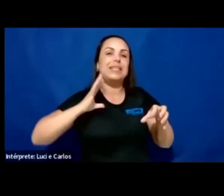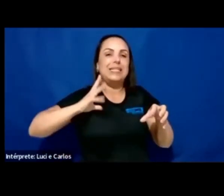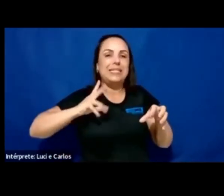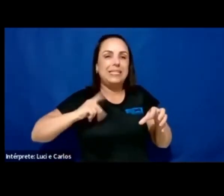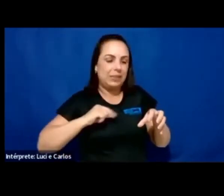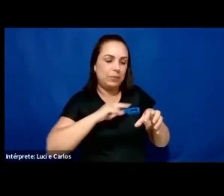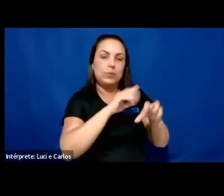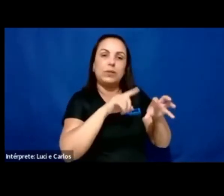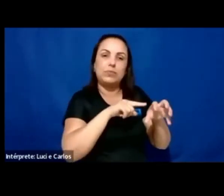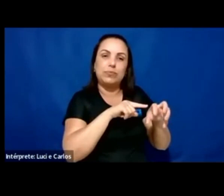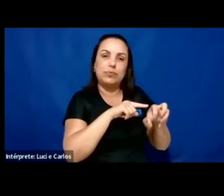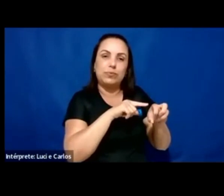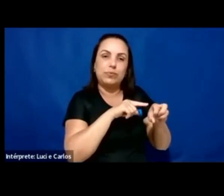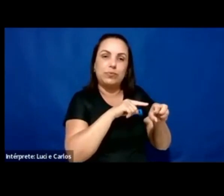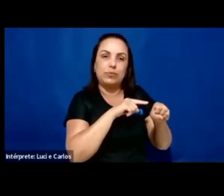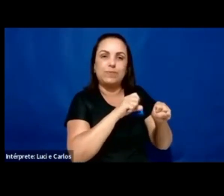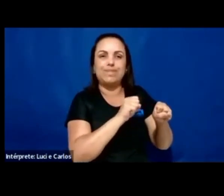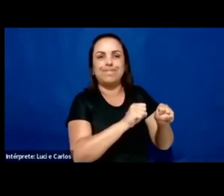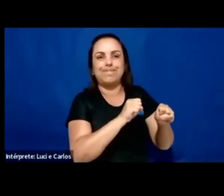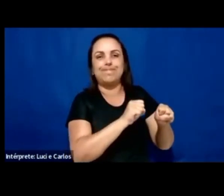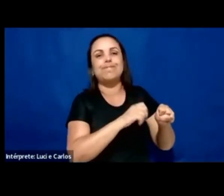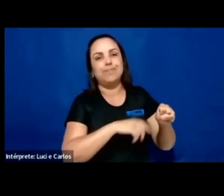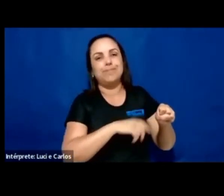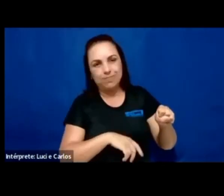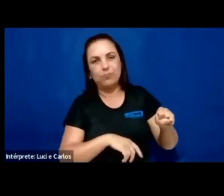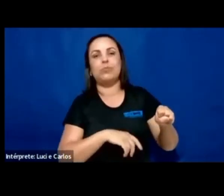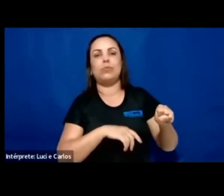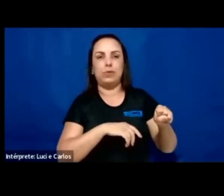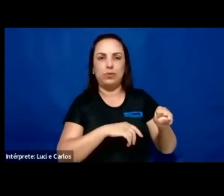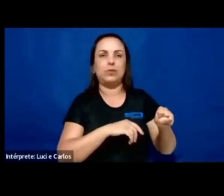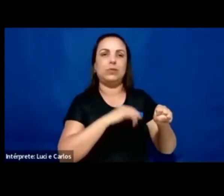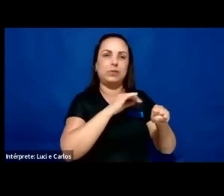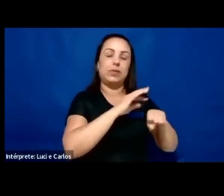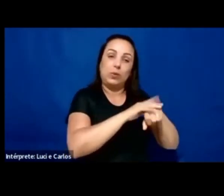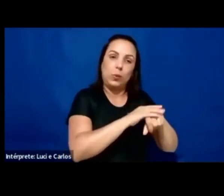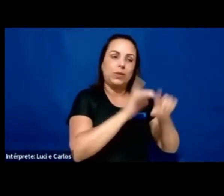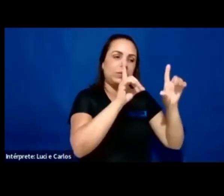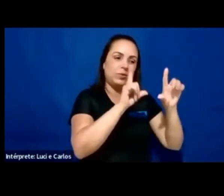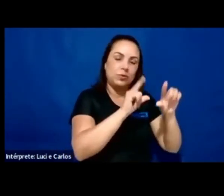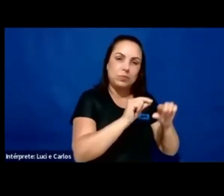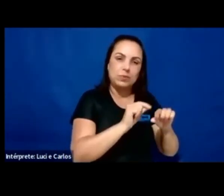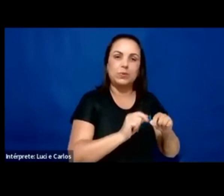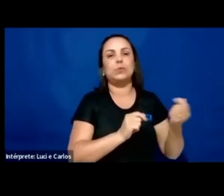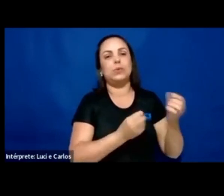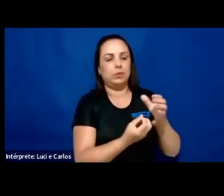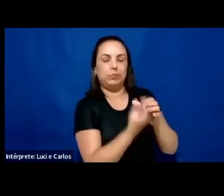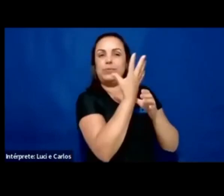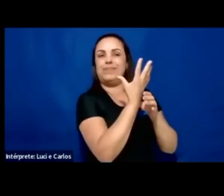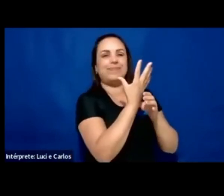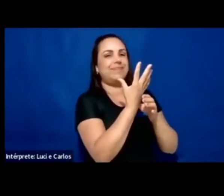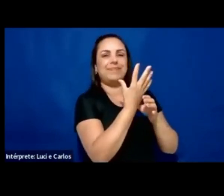a sua acidez. Olha que incrível que é isso. Tem noção disso? A água é muito importante, gente.